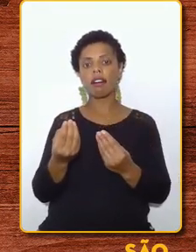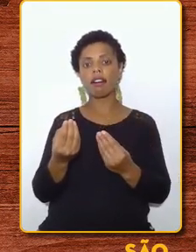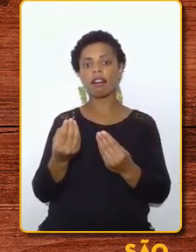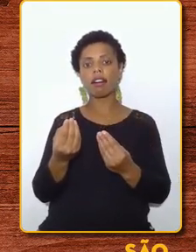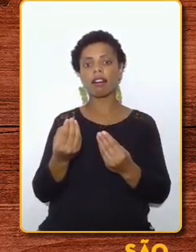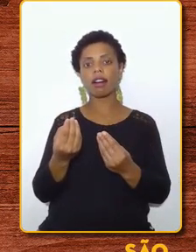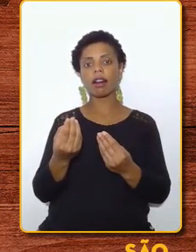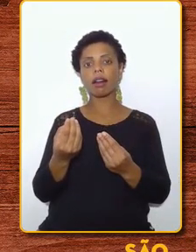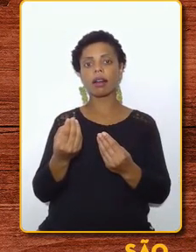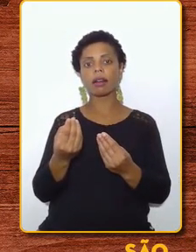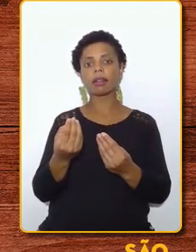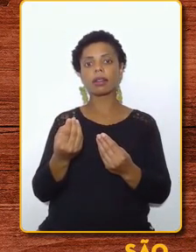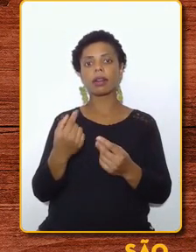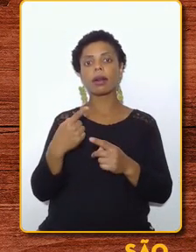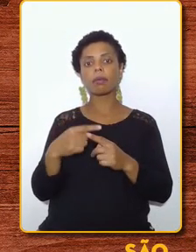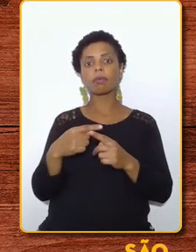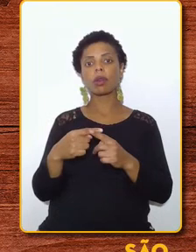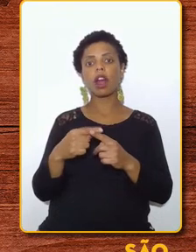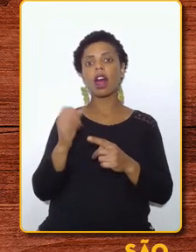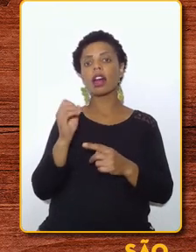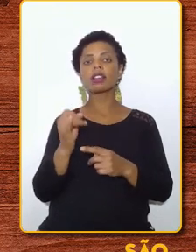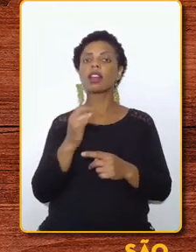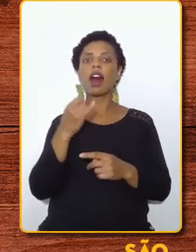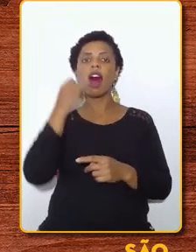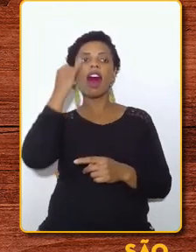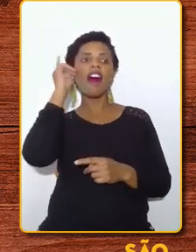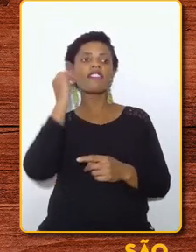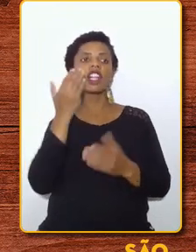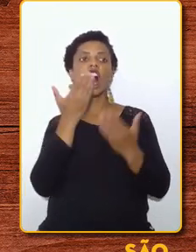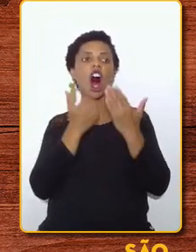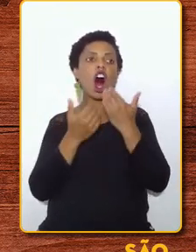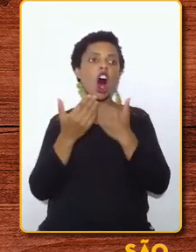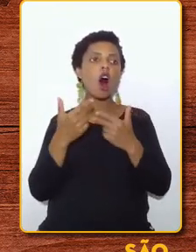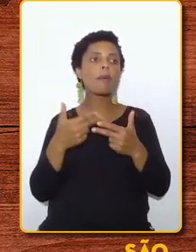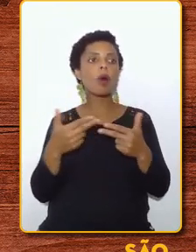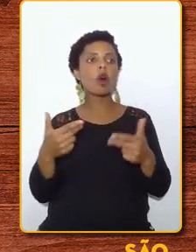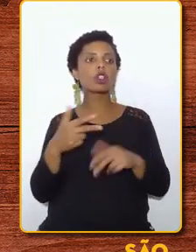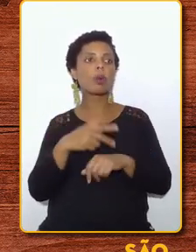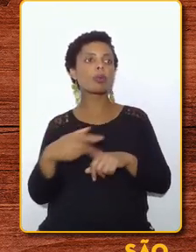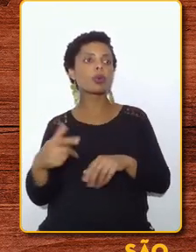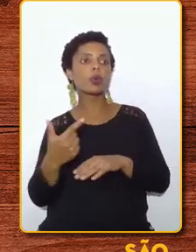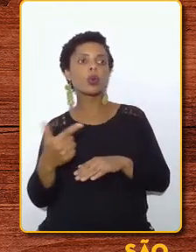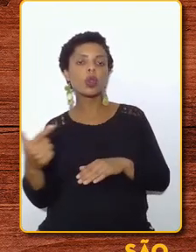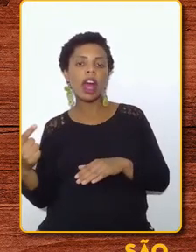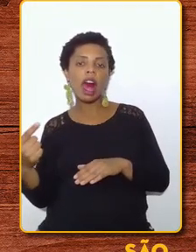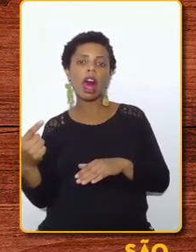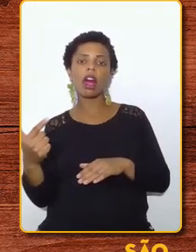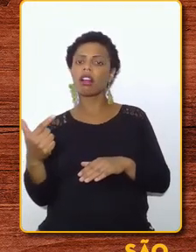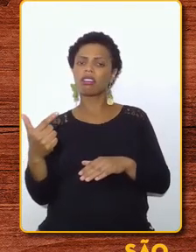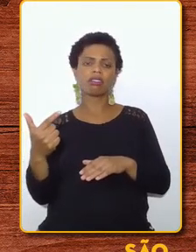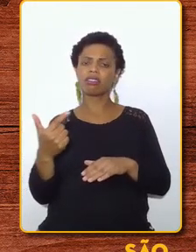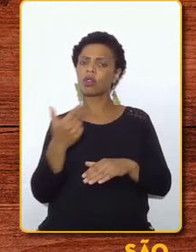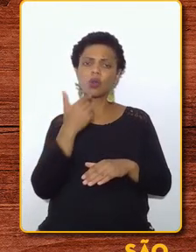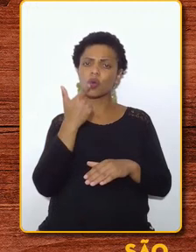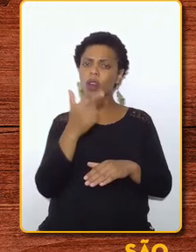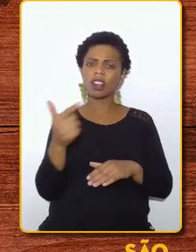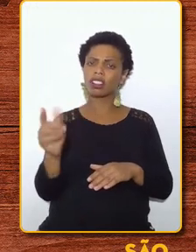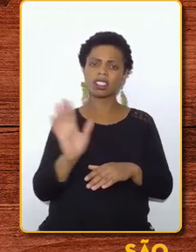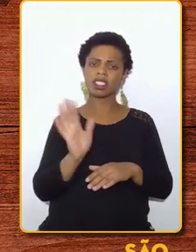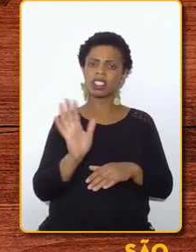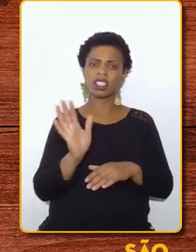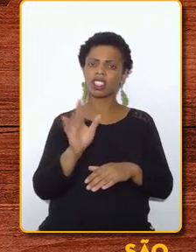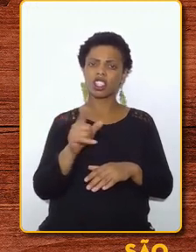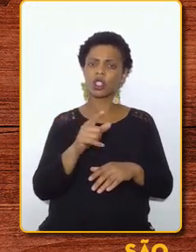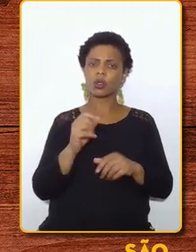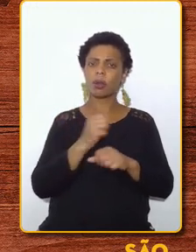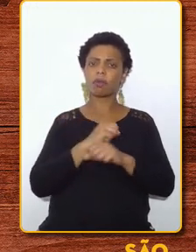da inocuidade alimentar, né? Em nome de ter alimentos inócuos. Isso não existe, né? É